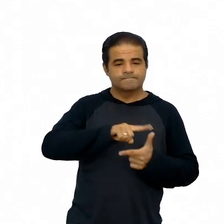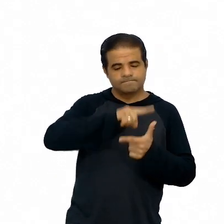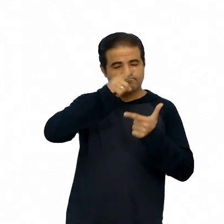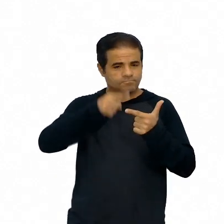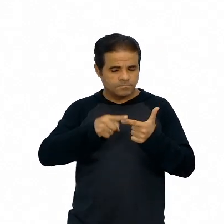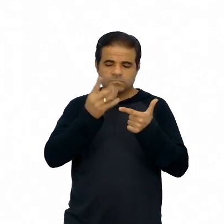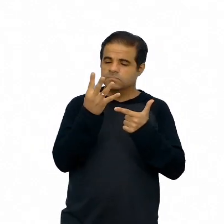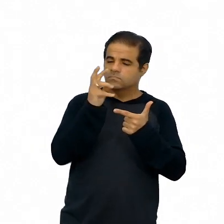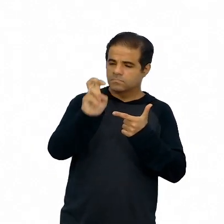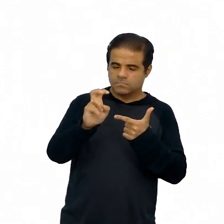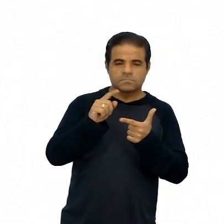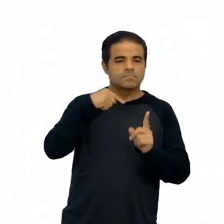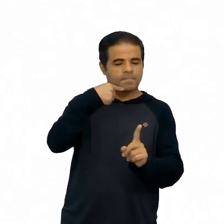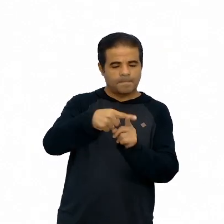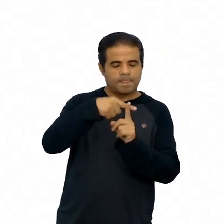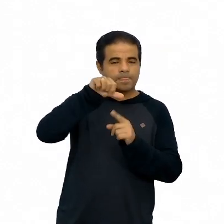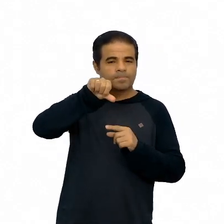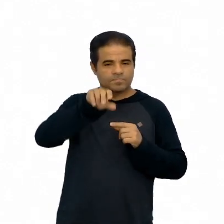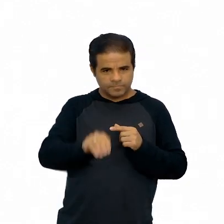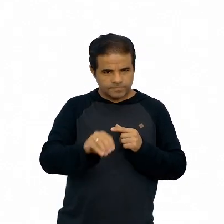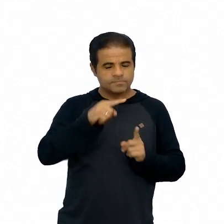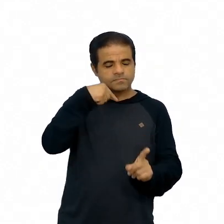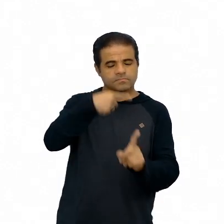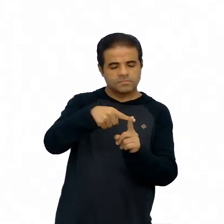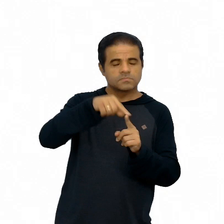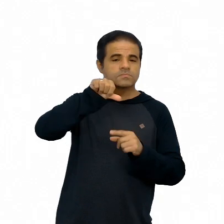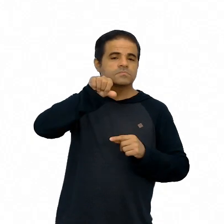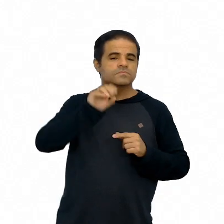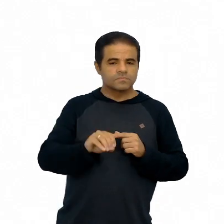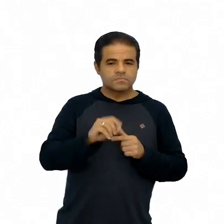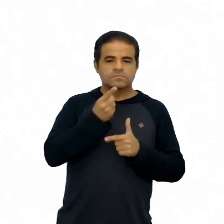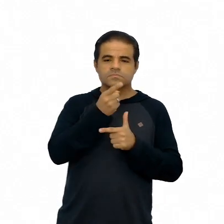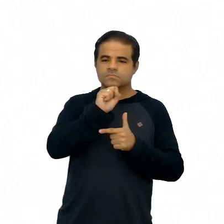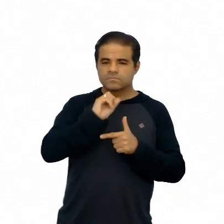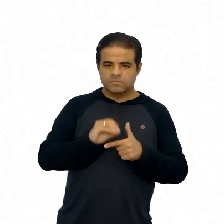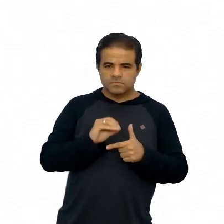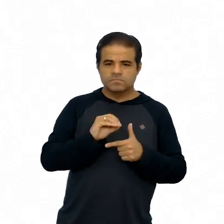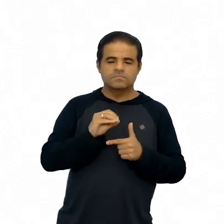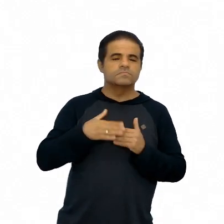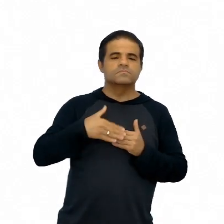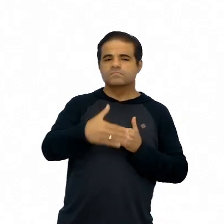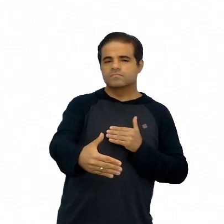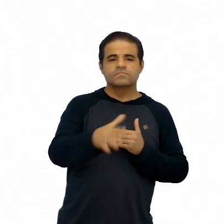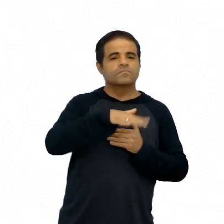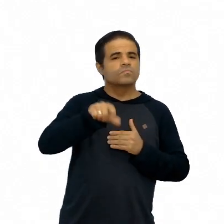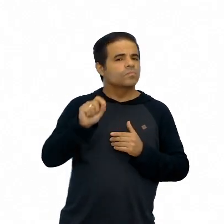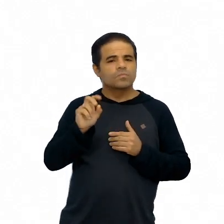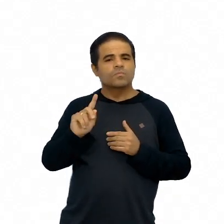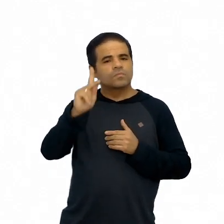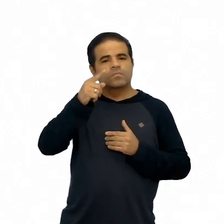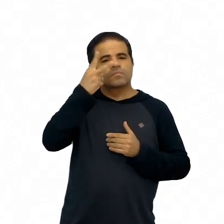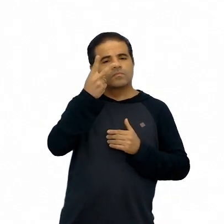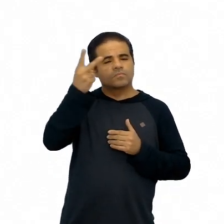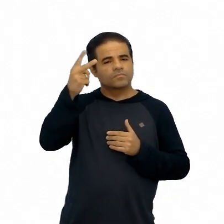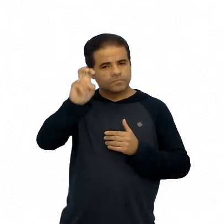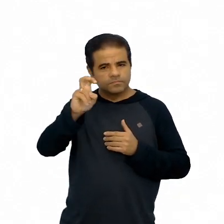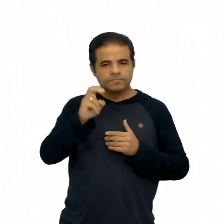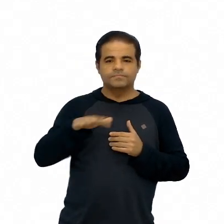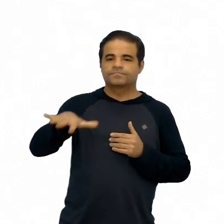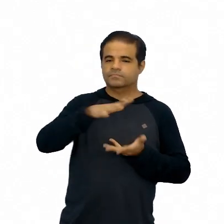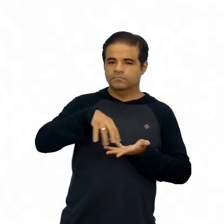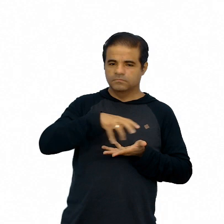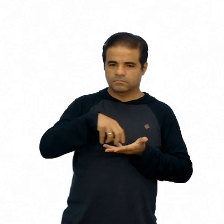ângulo 45, mais 90, mais 90. Então, vai dar 180 mais 45, vai dar o quê? 225.